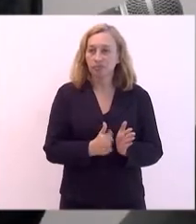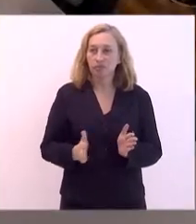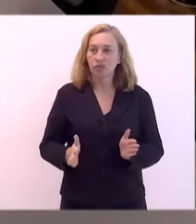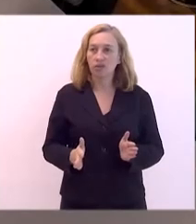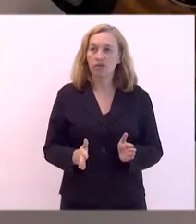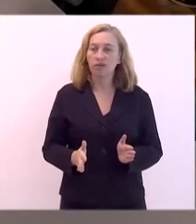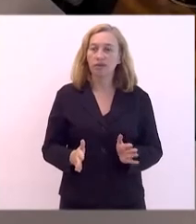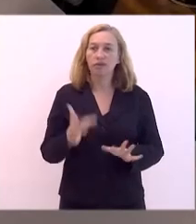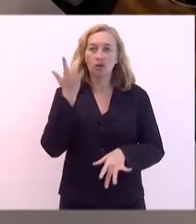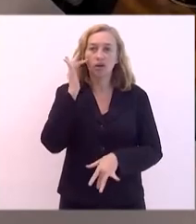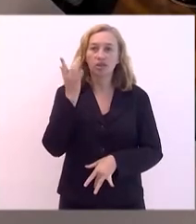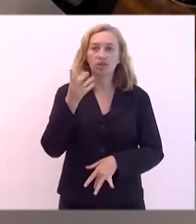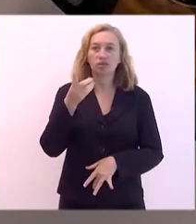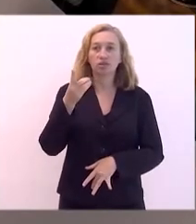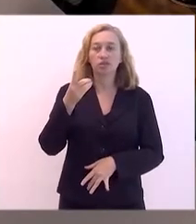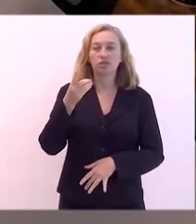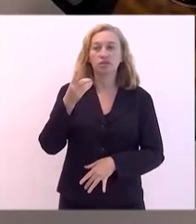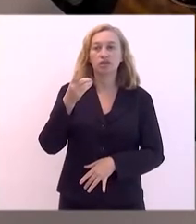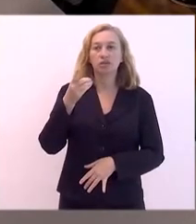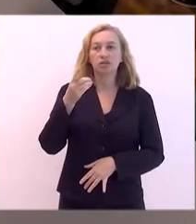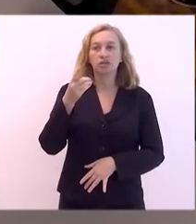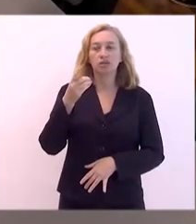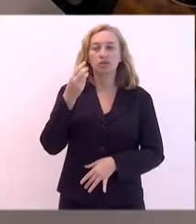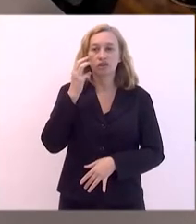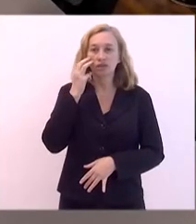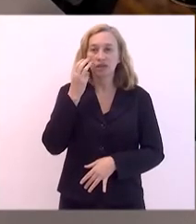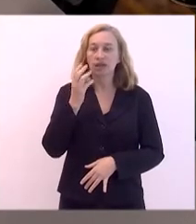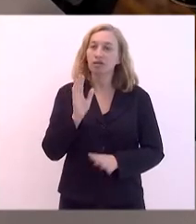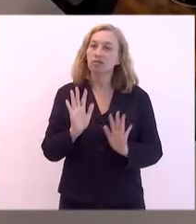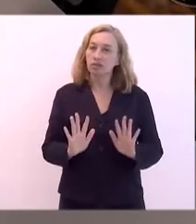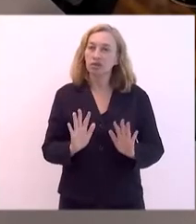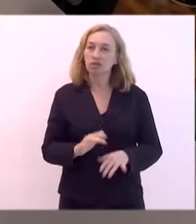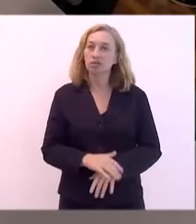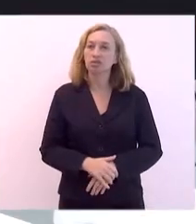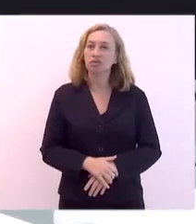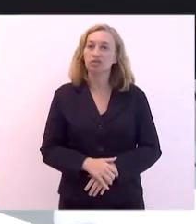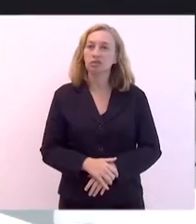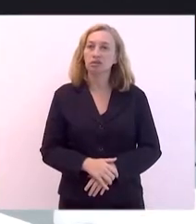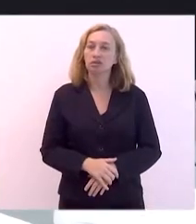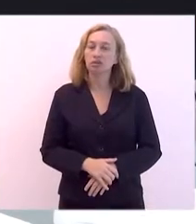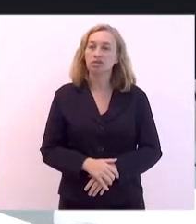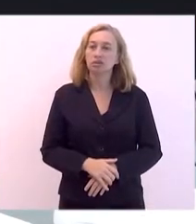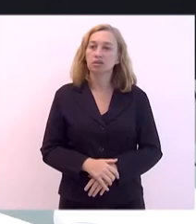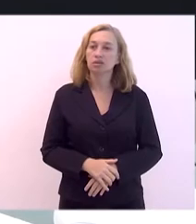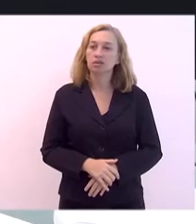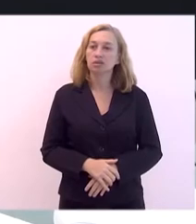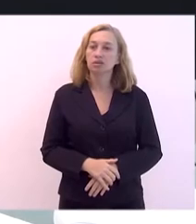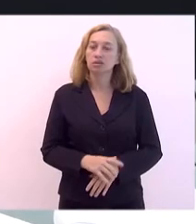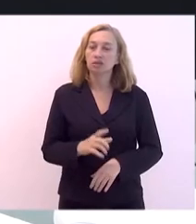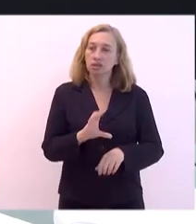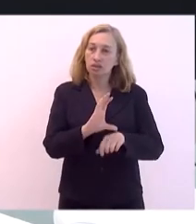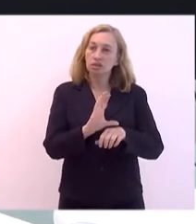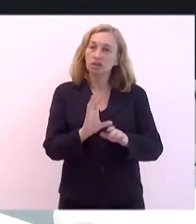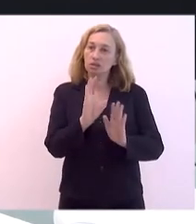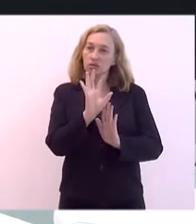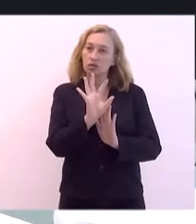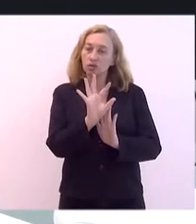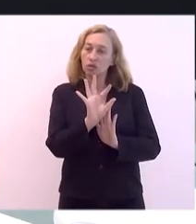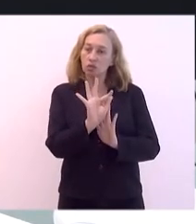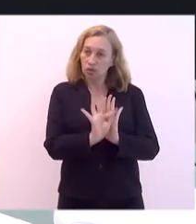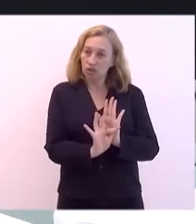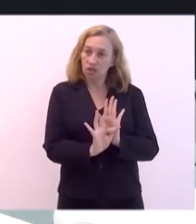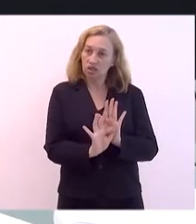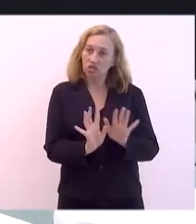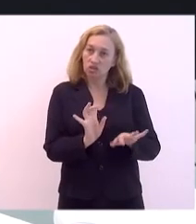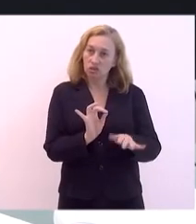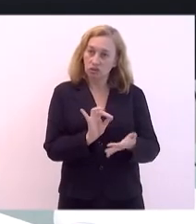Eu acho, Valdec, o seguinte, que em tese, ele guarda constitucional, em tese, porque